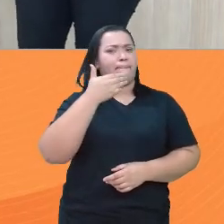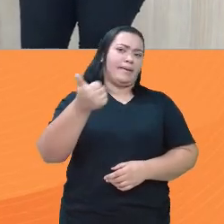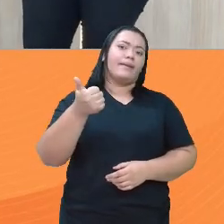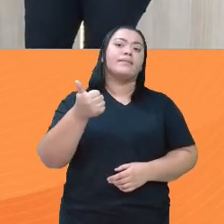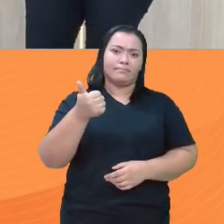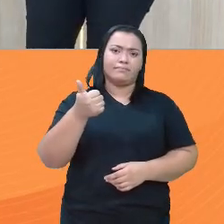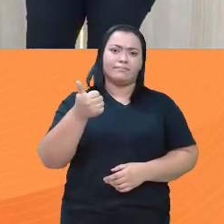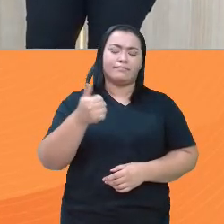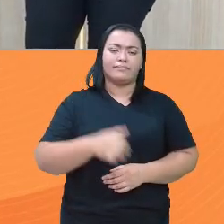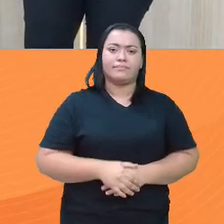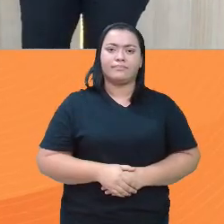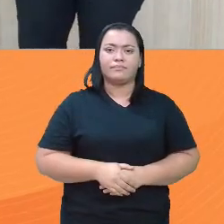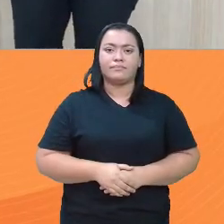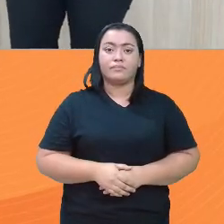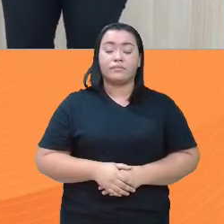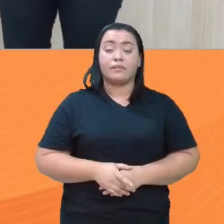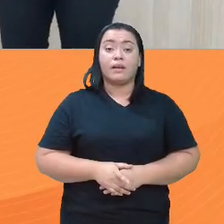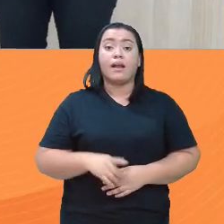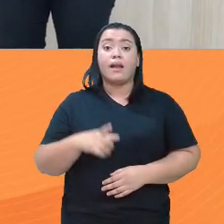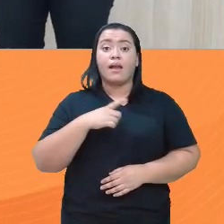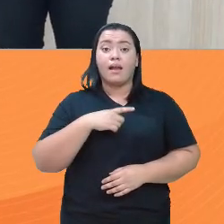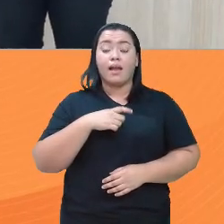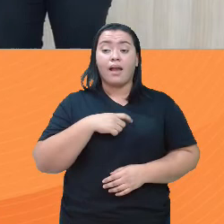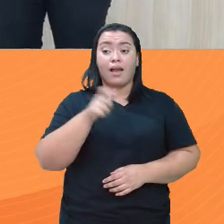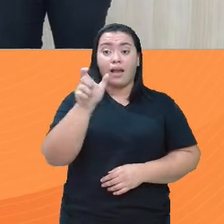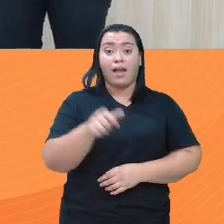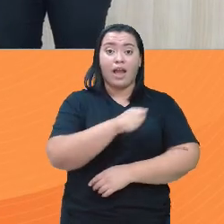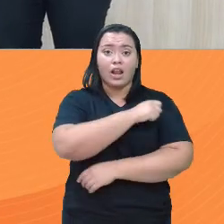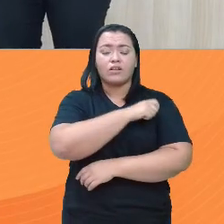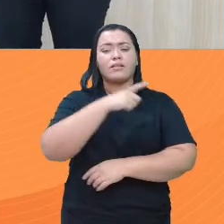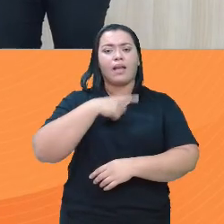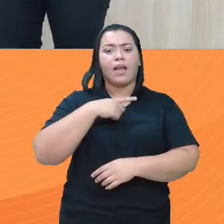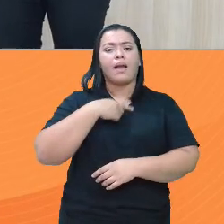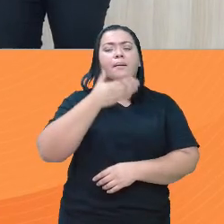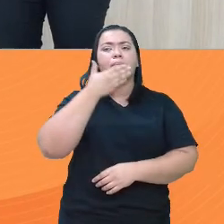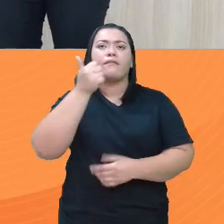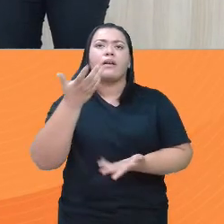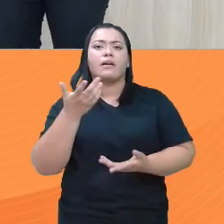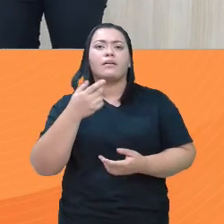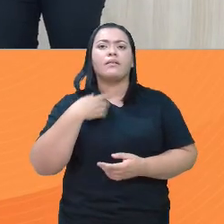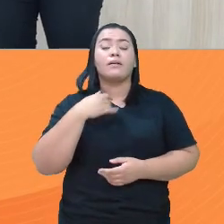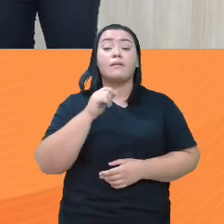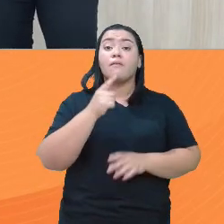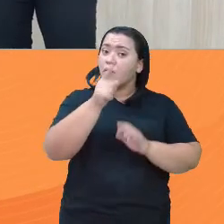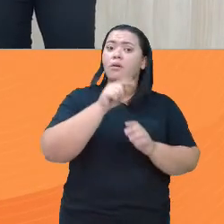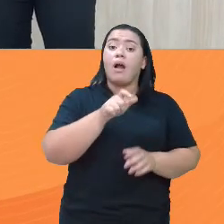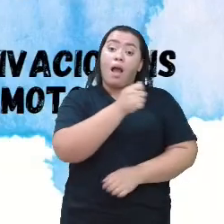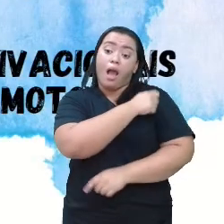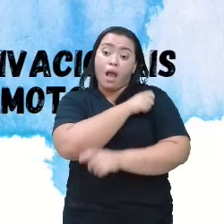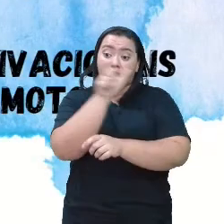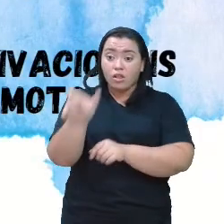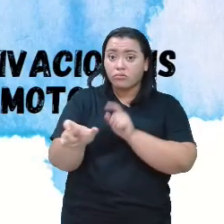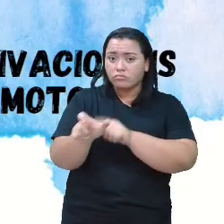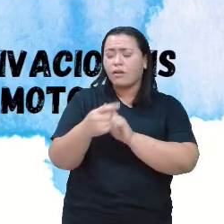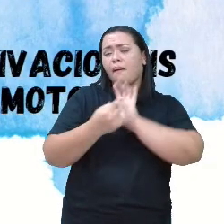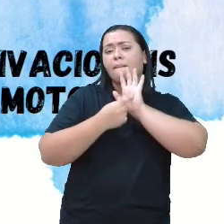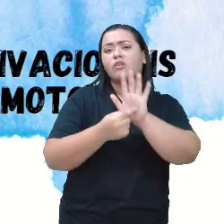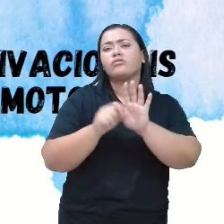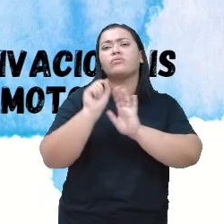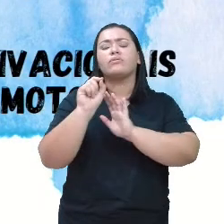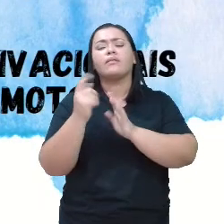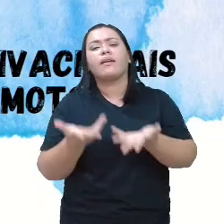E aí ele tem tendências e preferências. Ele vai te sinalizar o que é que ele precisa, o que é que